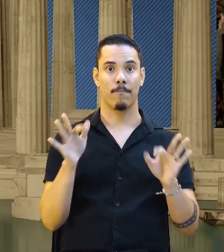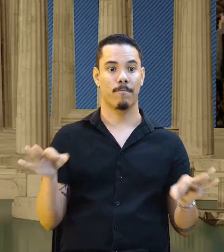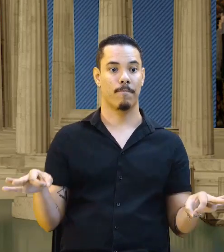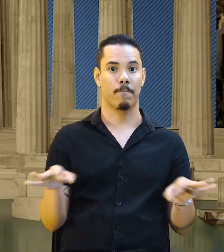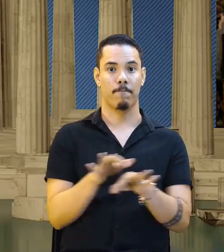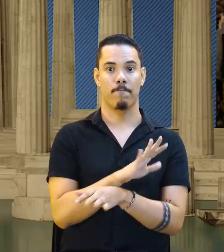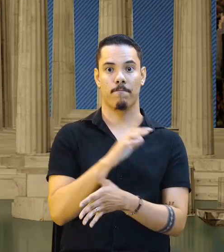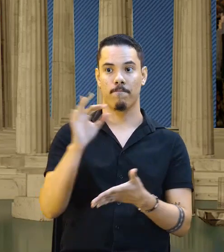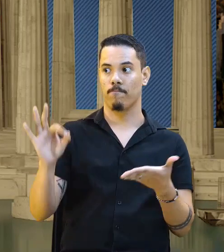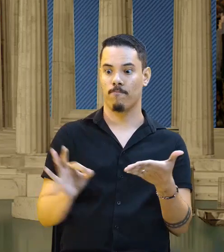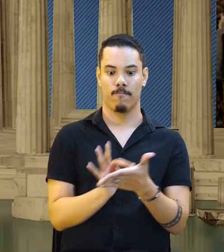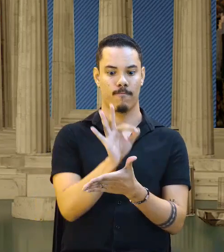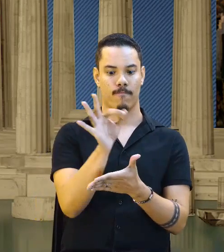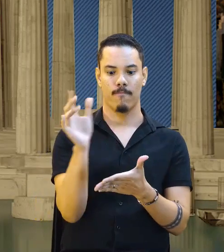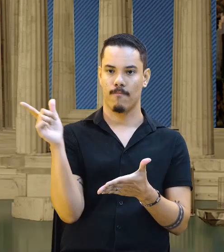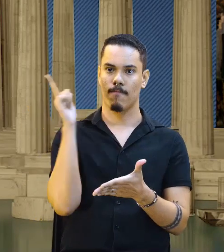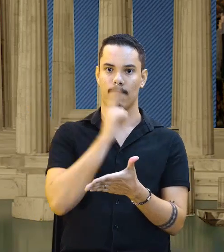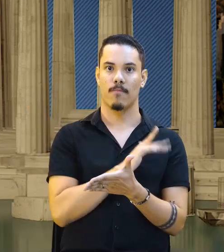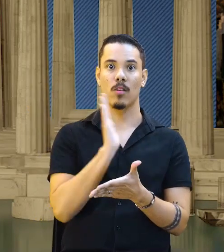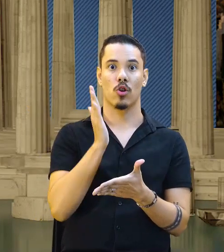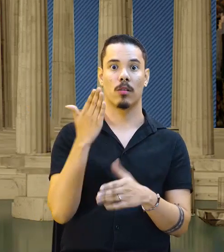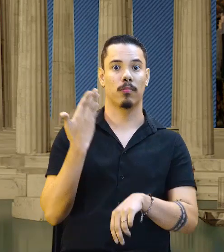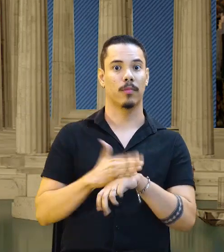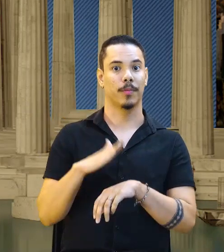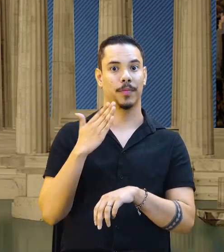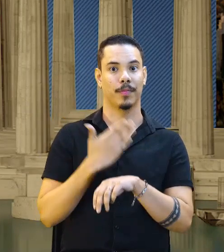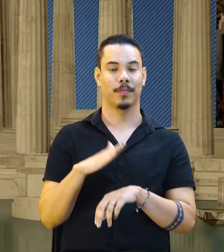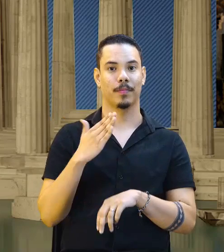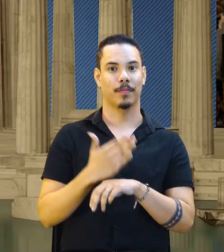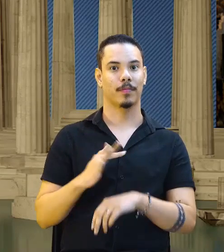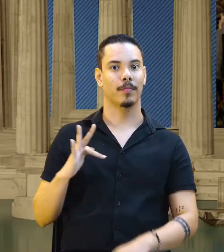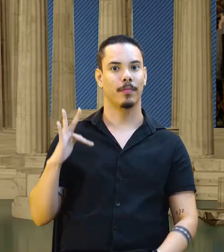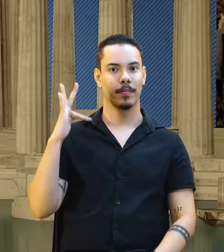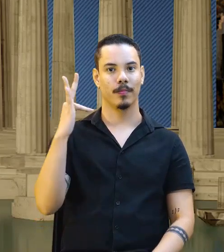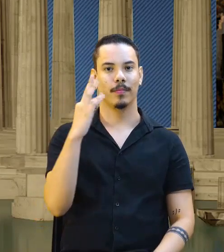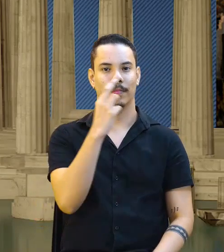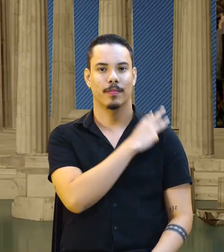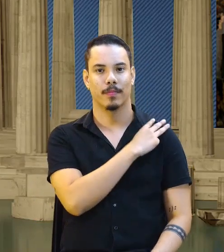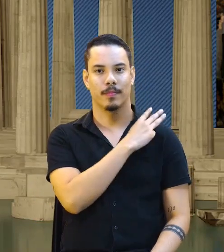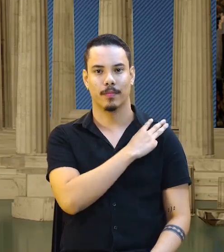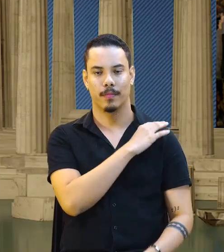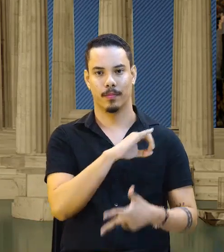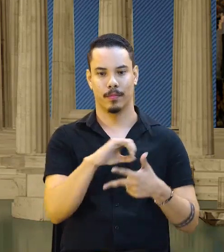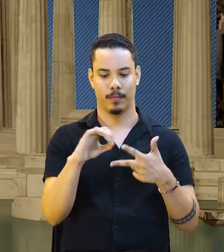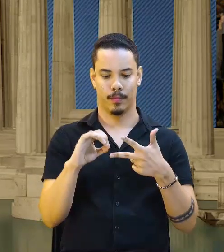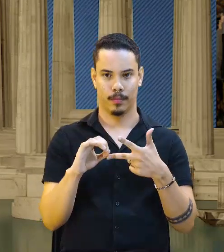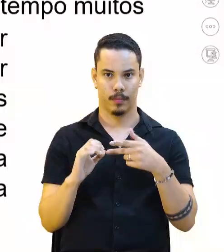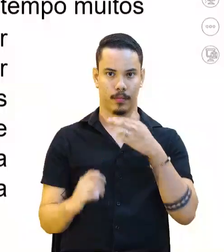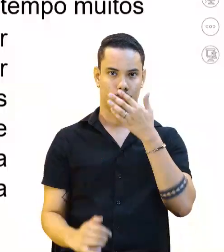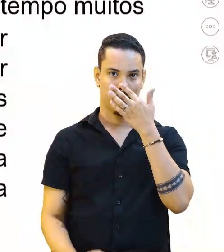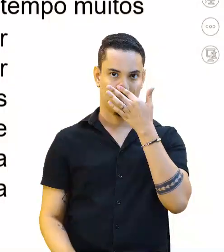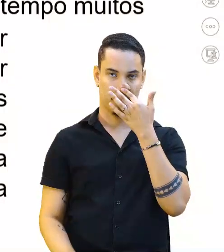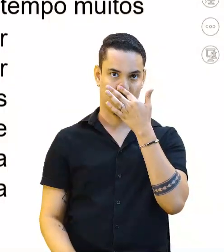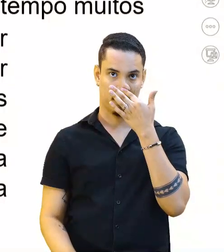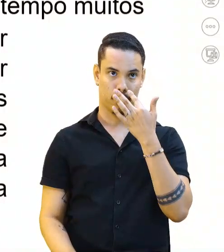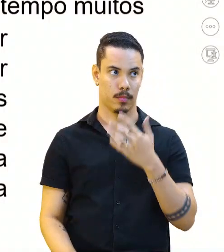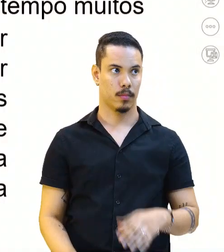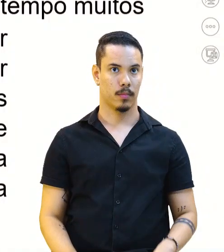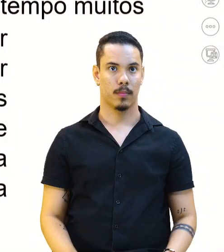Enem já é uma forma de vocês irem treinando para esse momento do Enem. Então vamos lá para a questão, olha aí, vamos